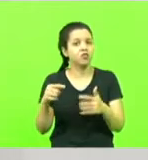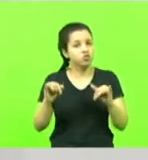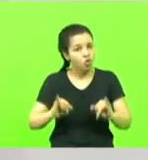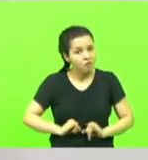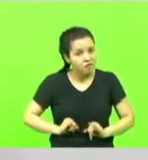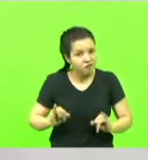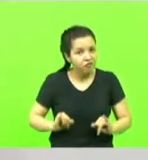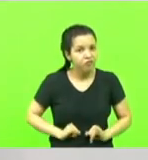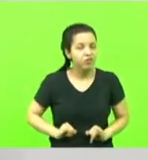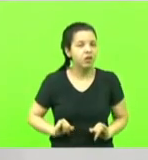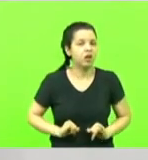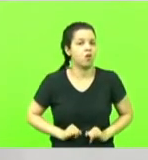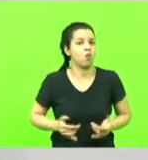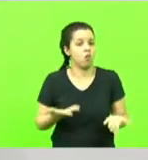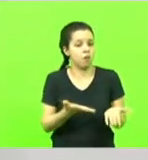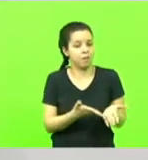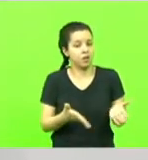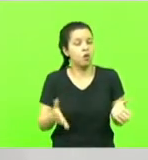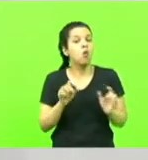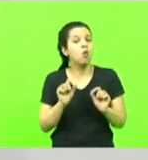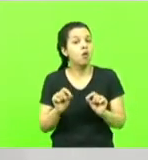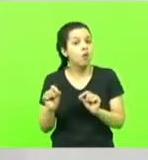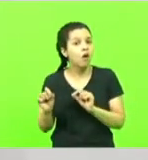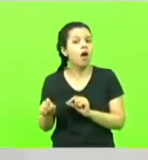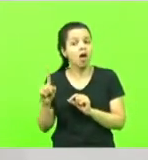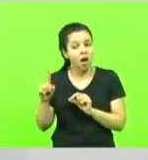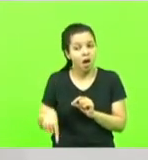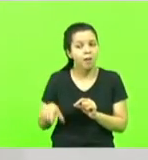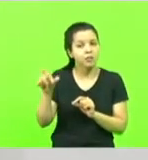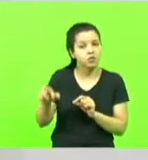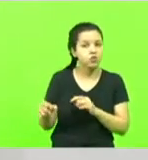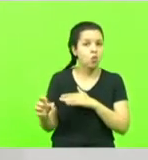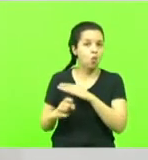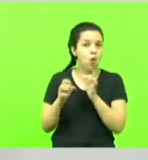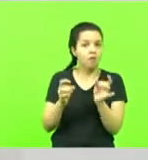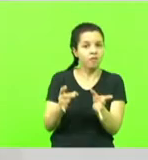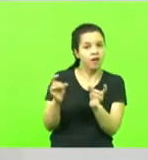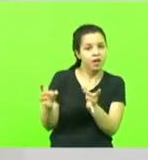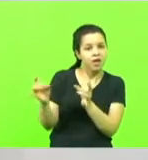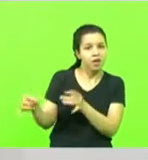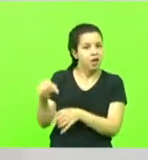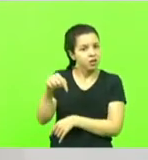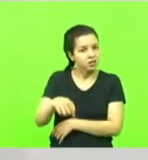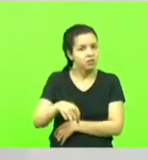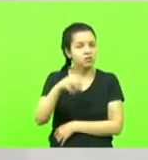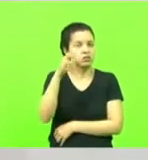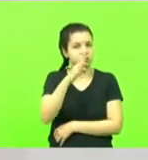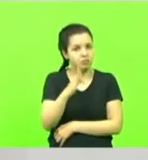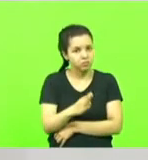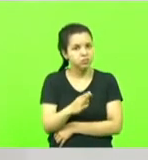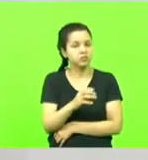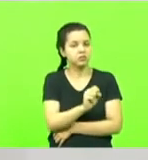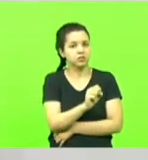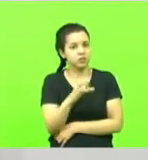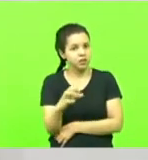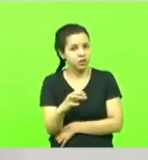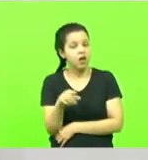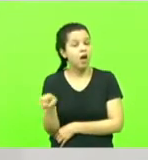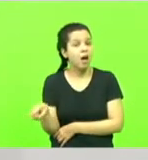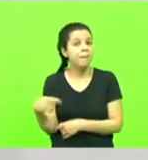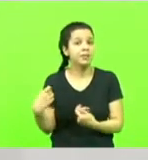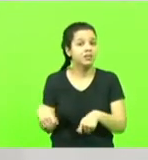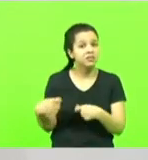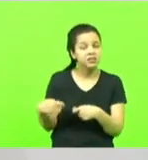período foram os comerciários e comerciárias nesse país e aqui em Santa Catarina. Reféns da falta de garantias